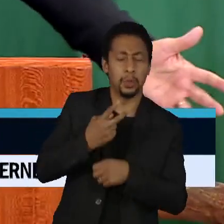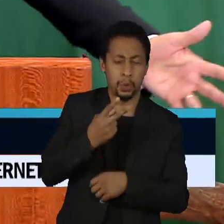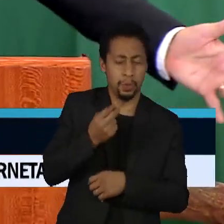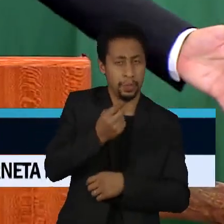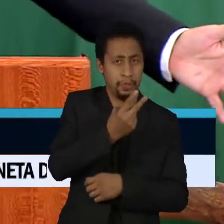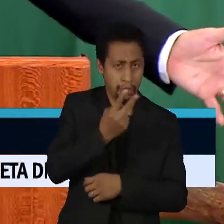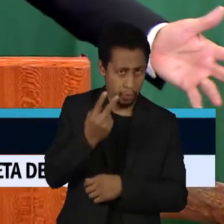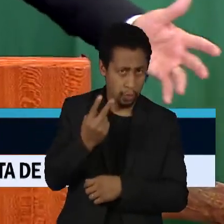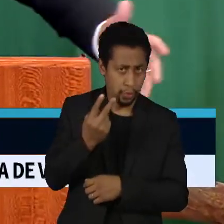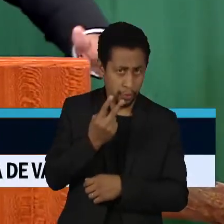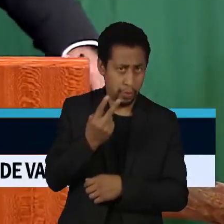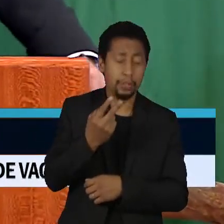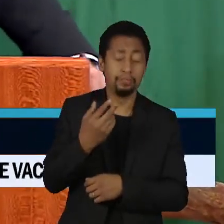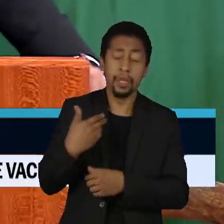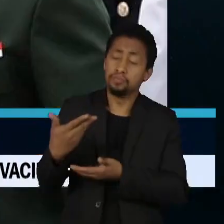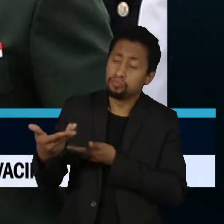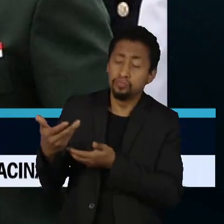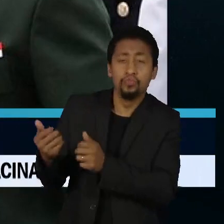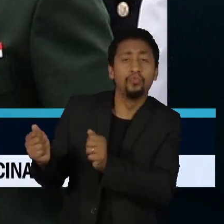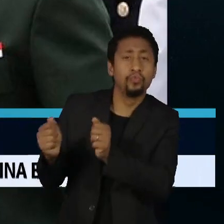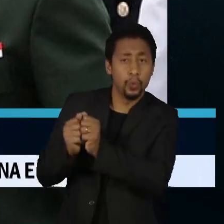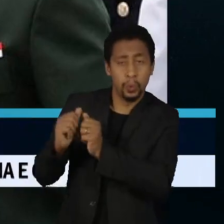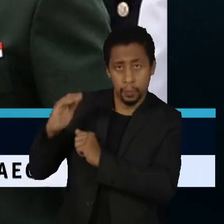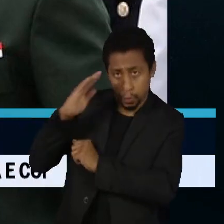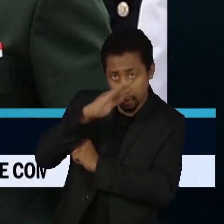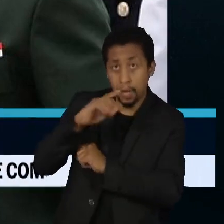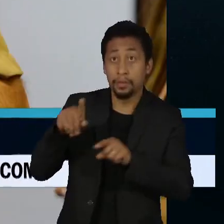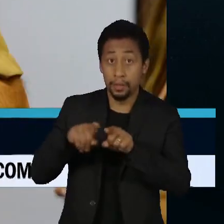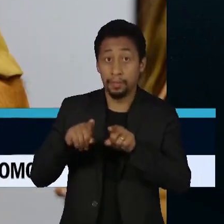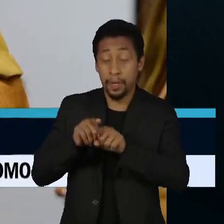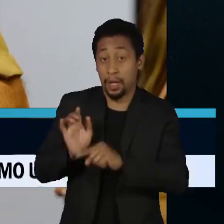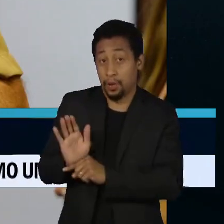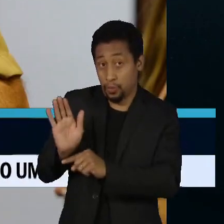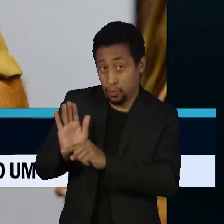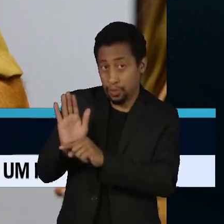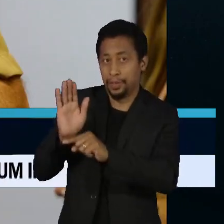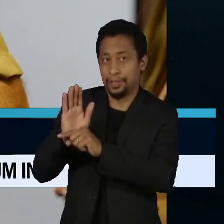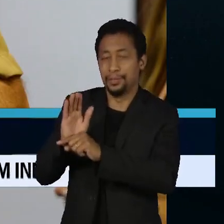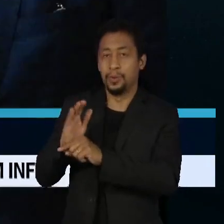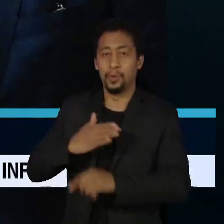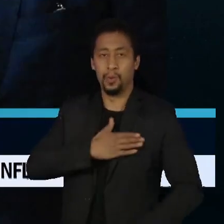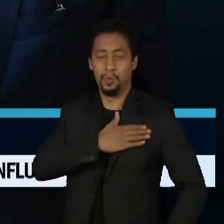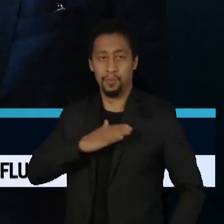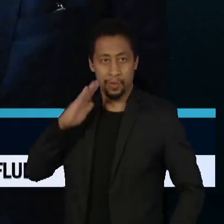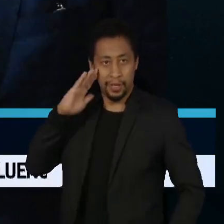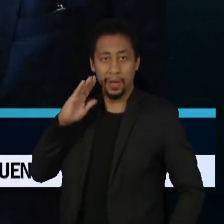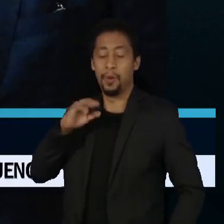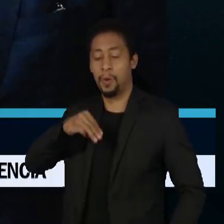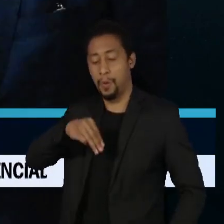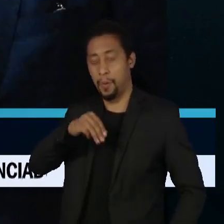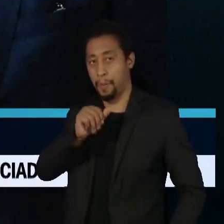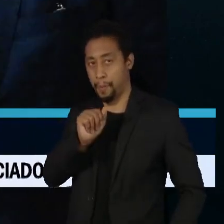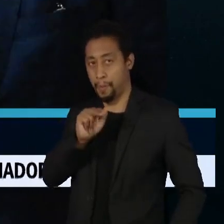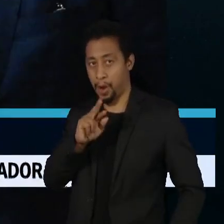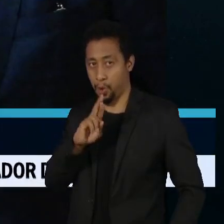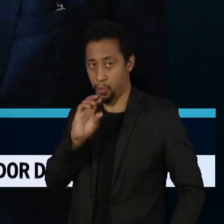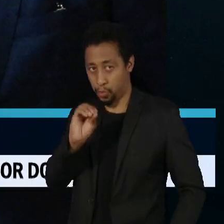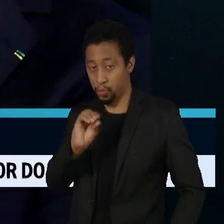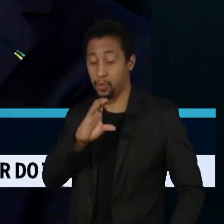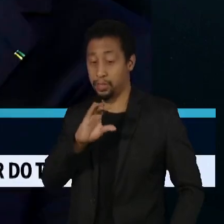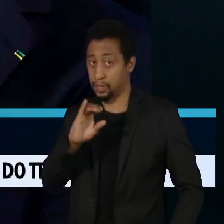com Bolsonaro e com o então ajudante de ordens da presidência, Coronel Mauro Cid. Na conversa, Cid